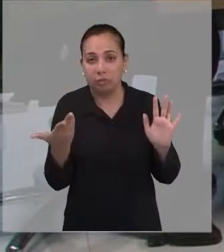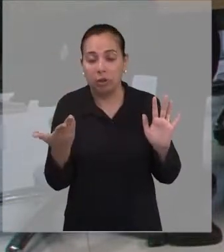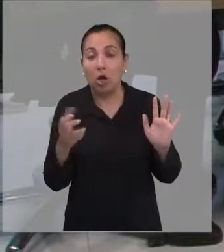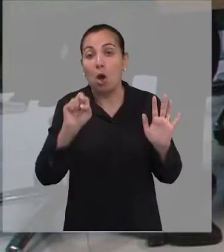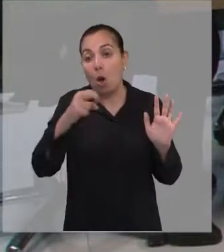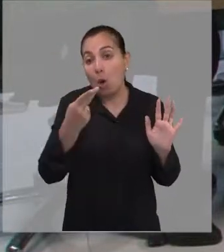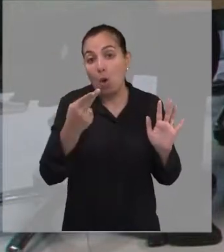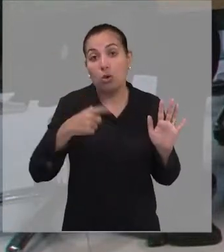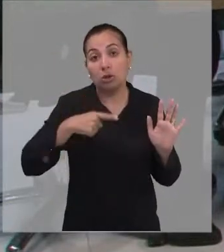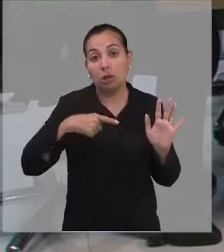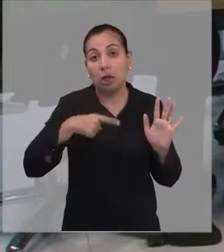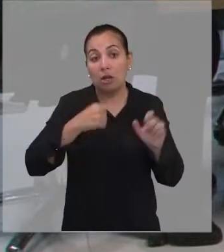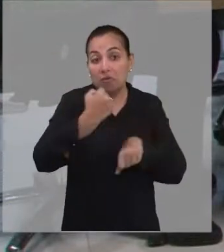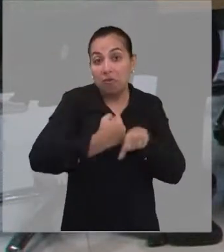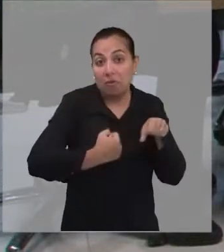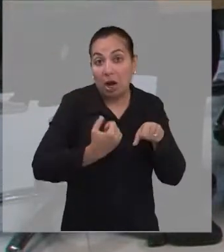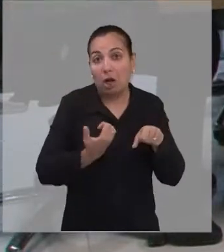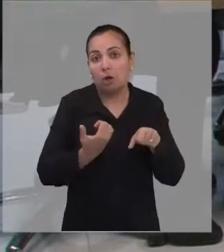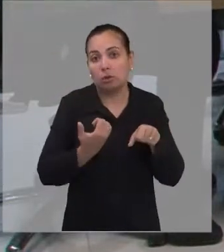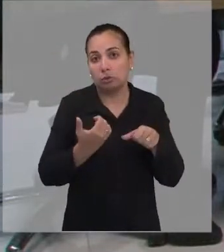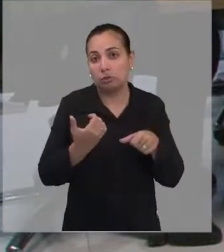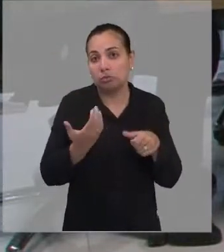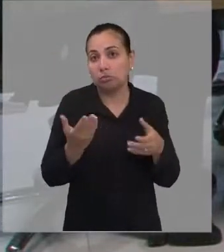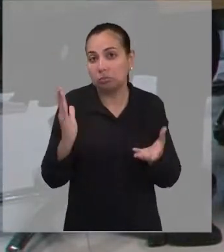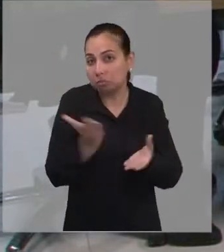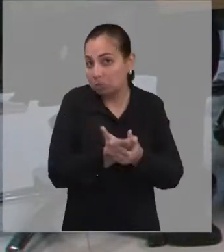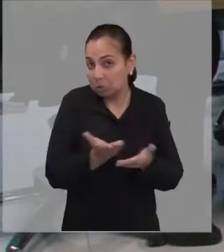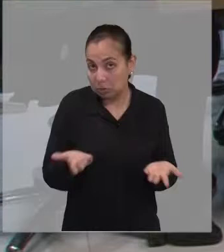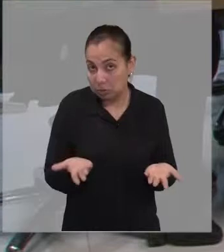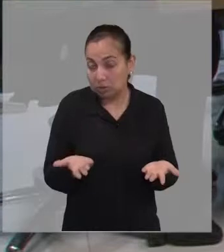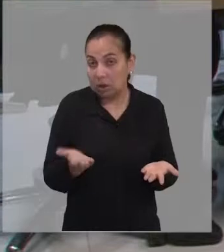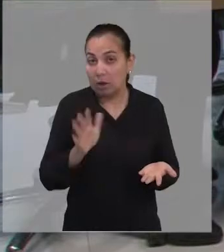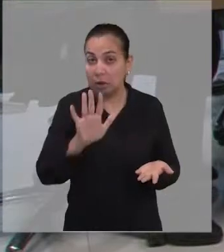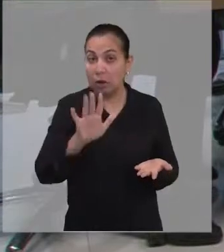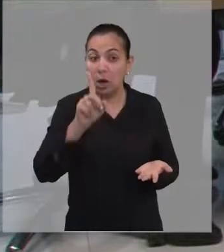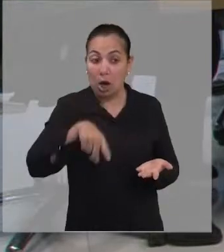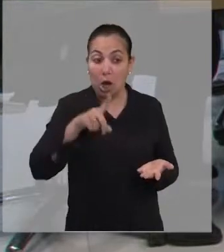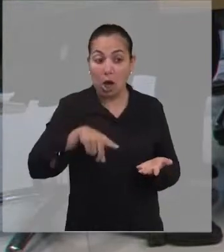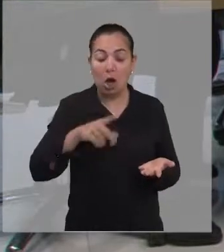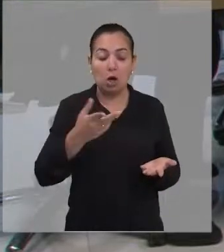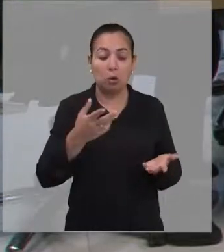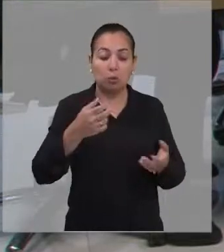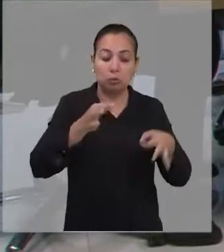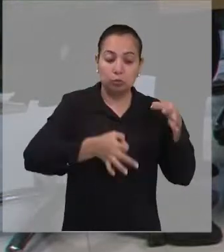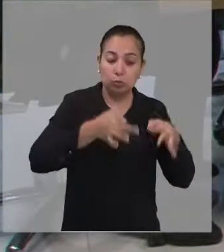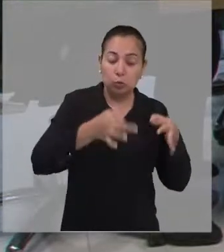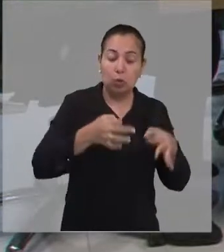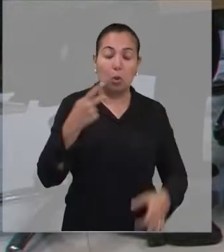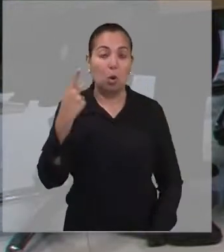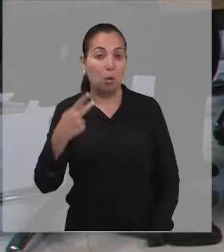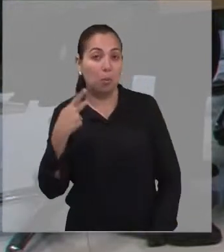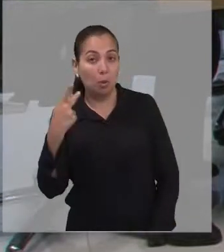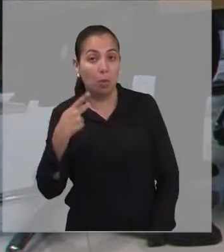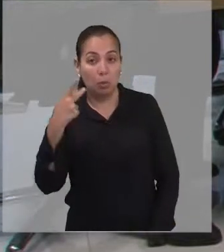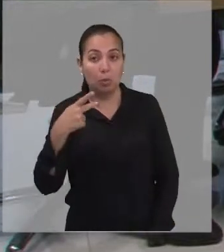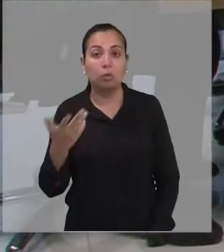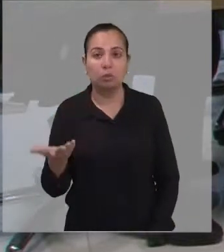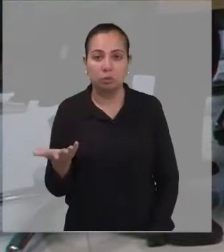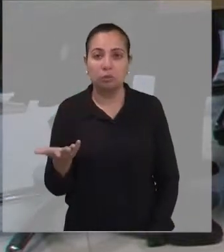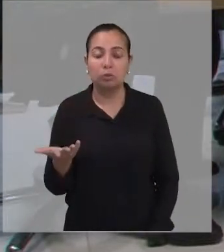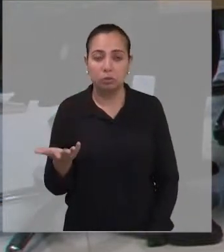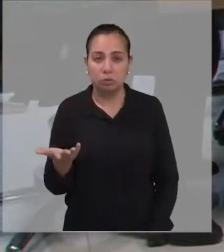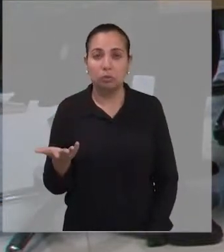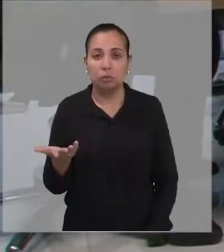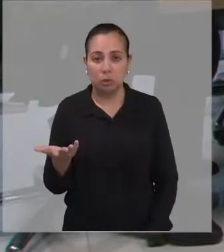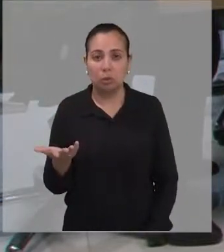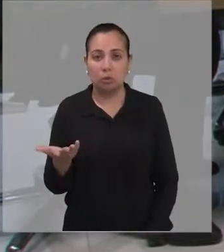processual, menos ainda a um juiz. Sim. E menos ainda a um promotor. Isso não está nem em discussão. Né? Pois é. Então, só para colocar